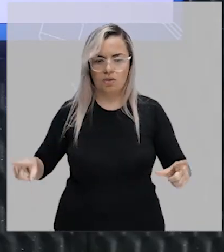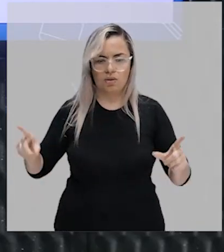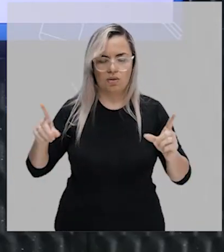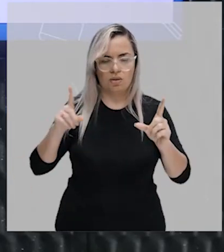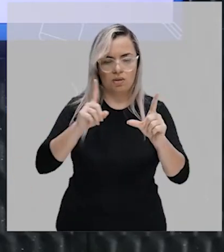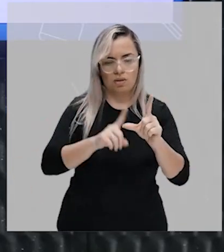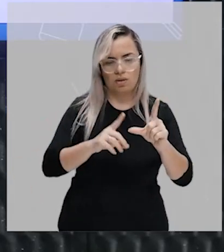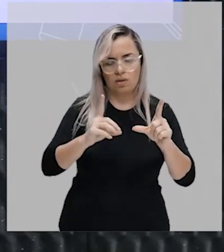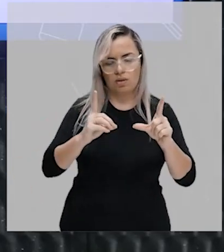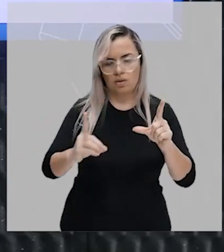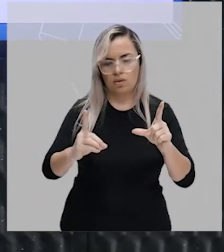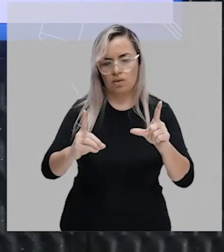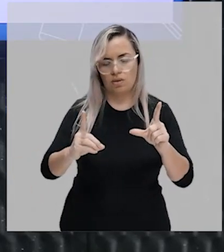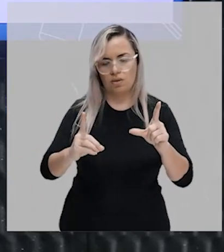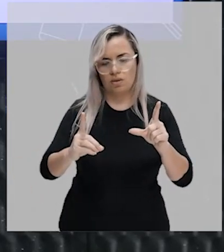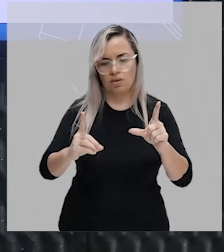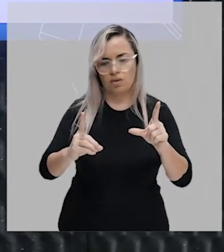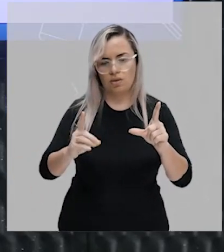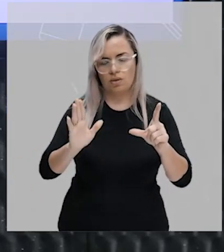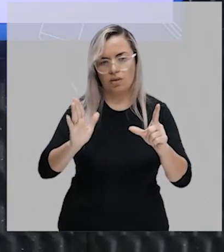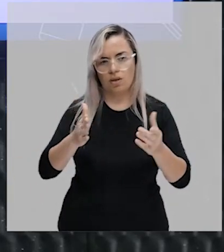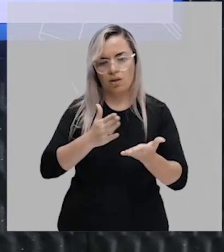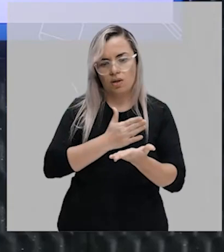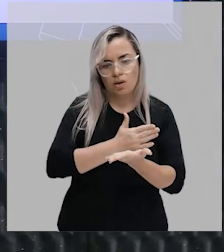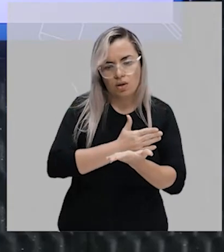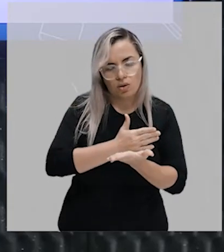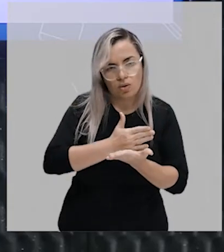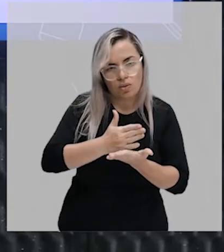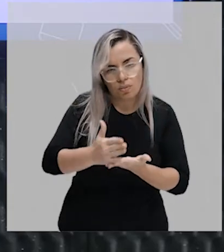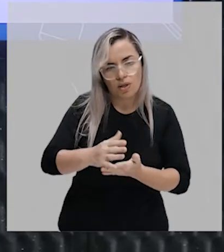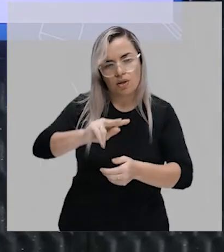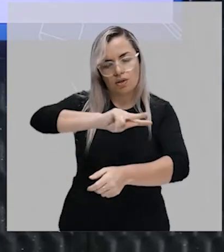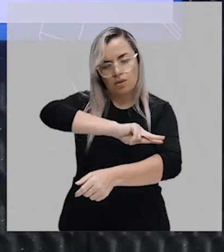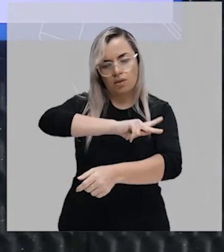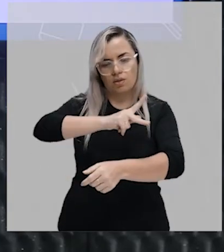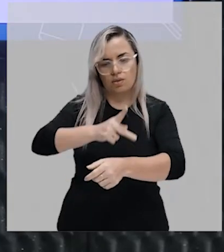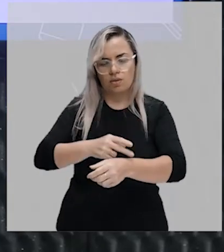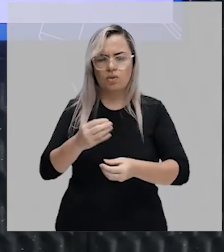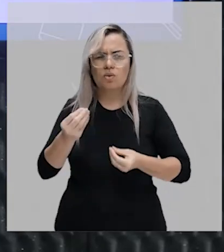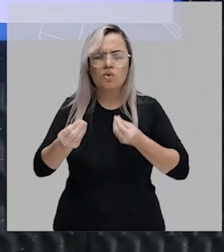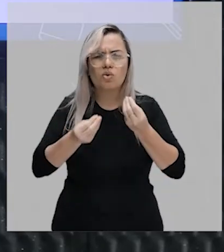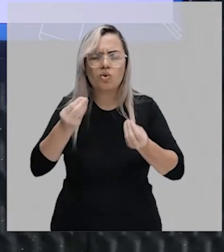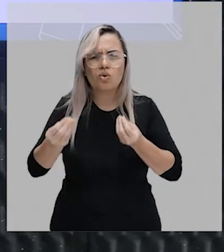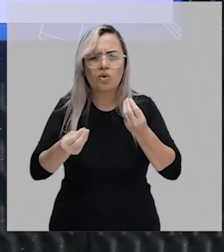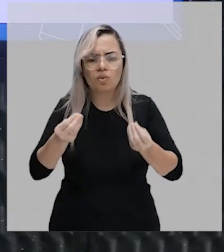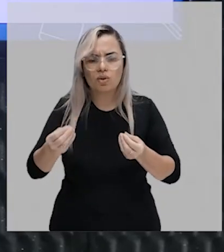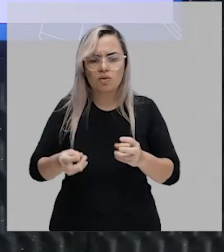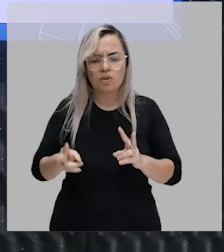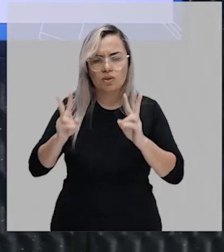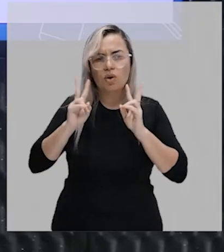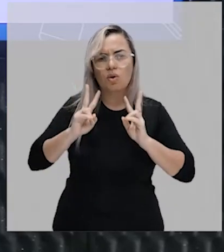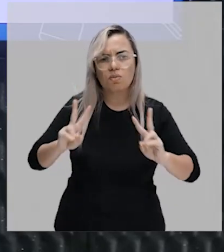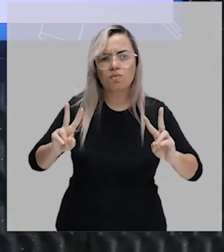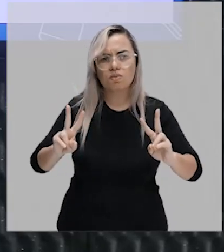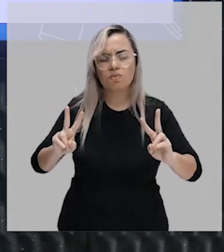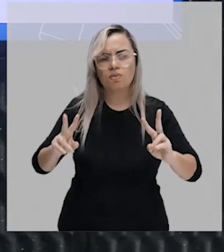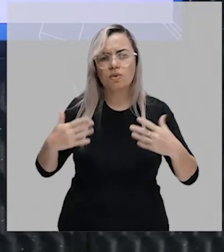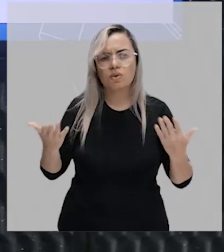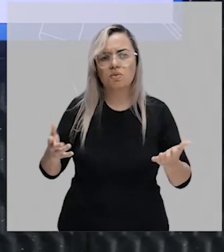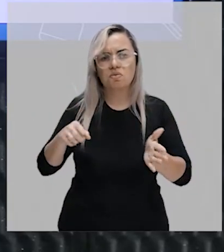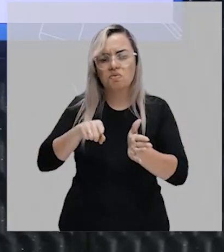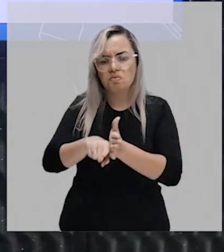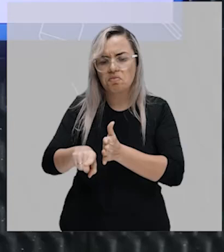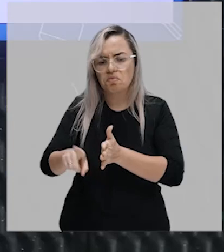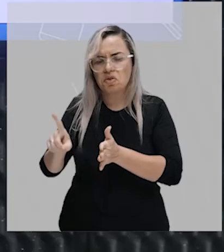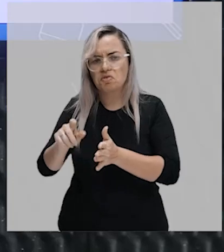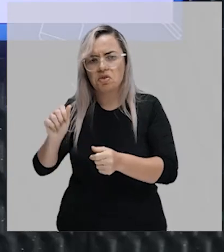letra D, ele já começa com a hipótese. Ora, como é que você vai criar uma hipótese se você não observou, se você não fez o